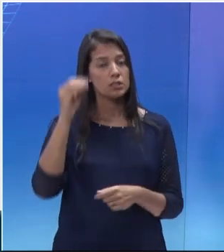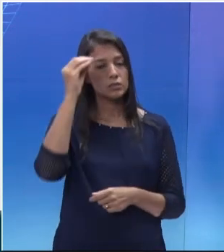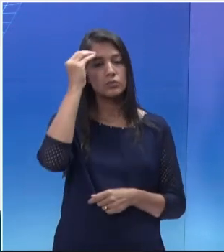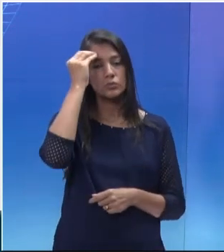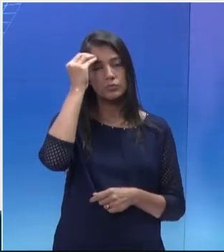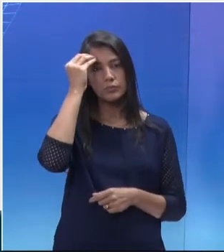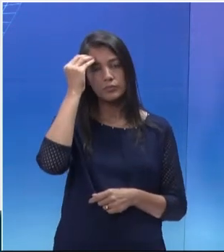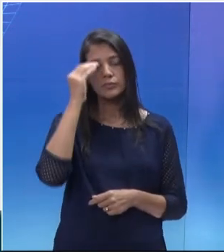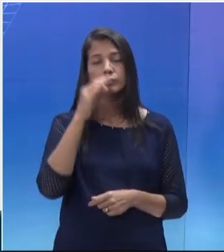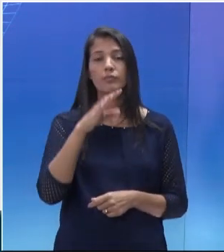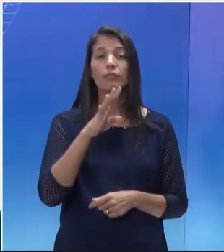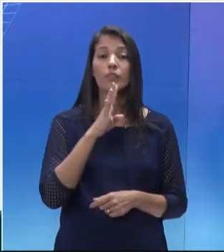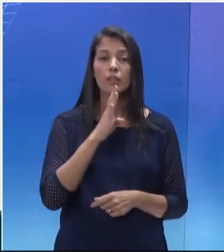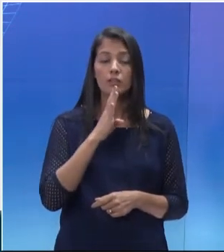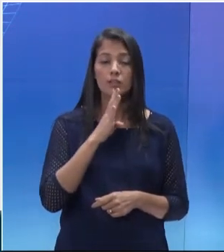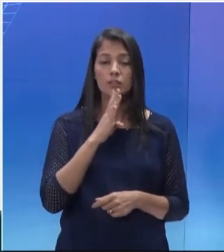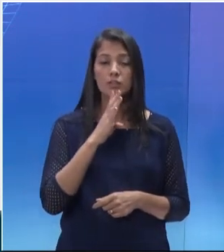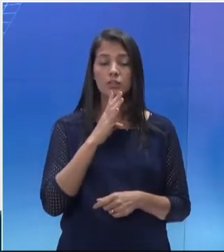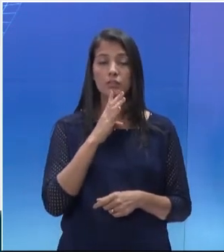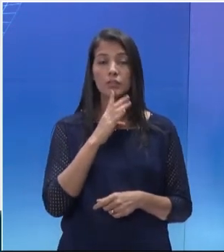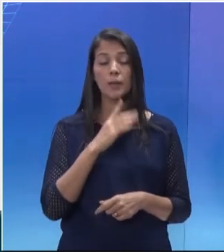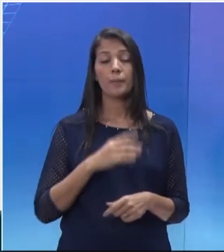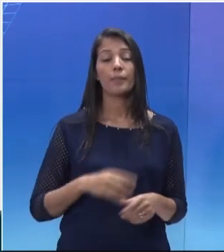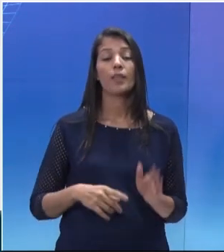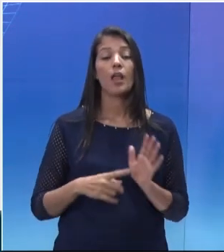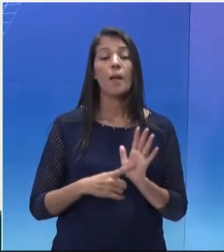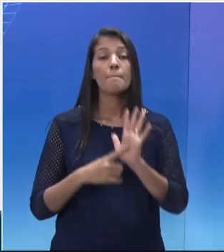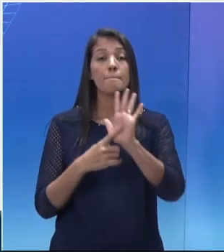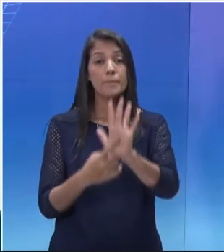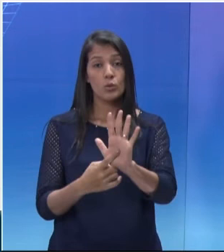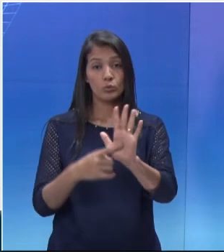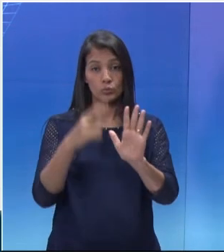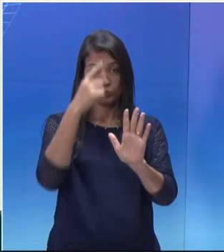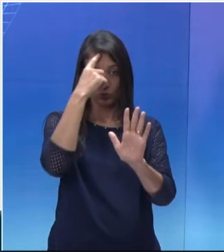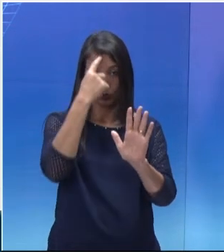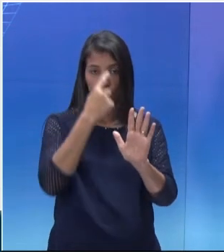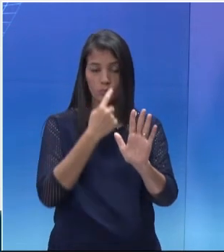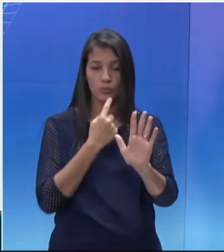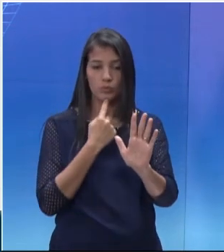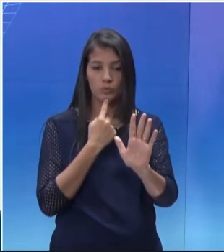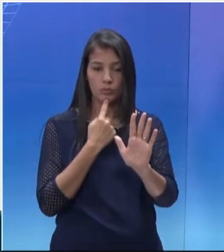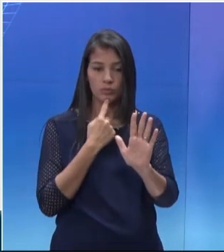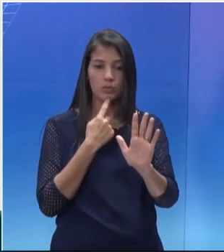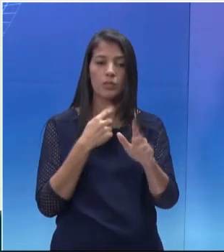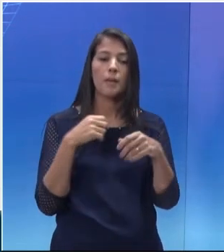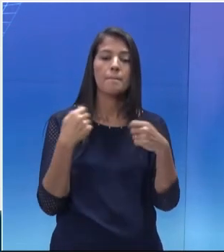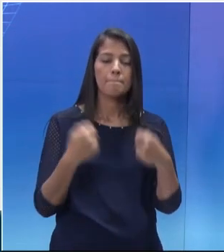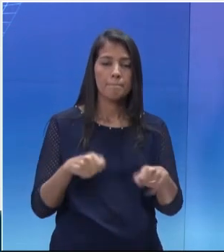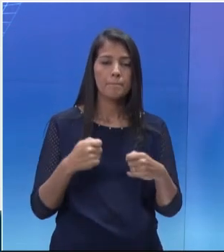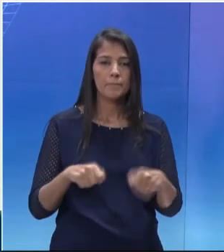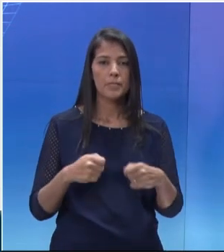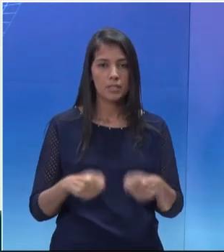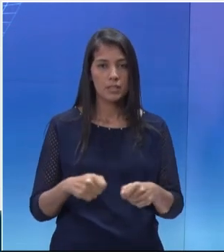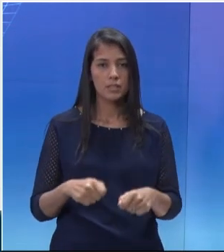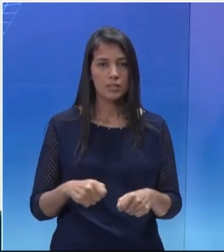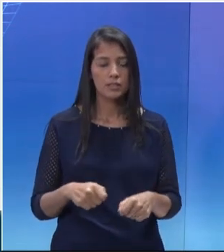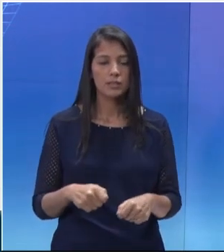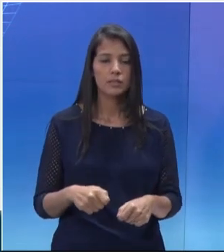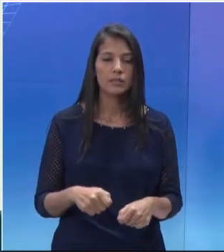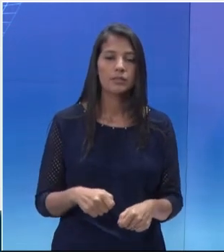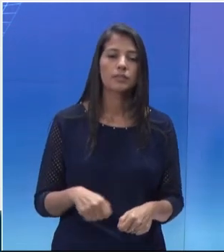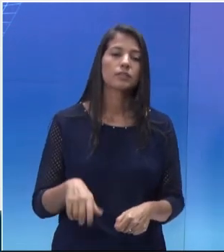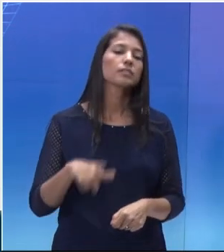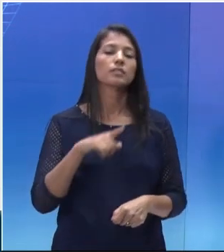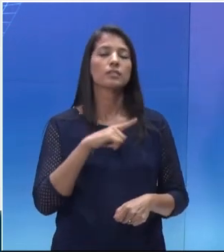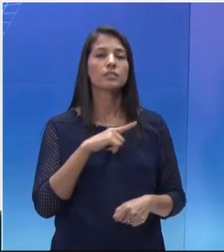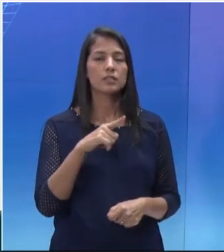pelo enunciado. A equação mostra que, para eu chegar no ácido acetilsalicílico, eu tenho que ter lá nos